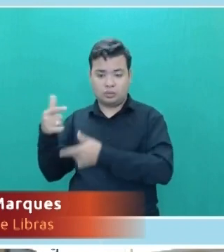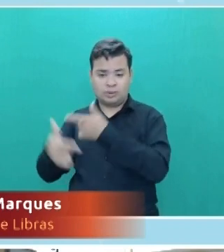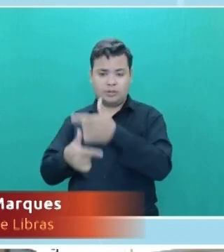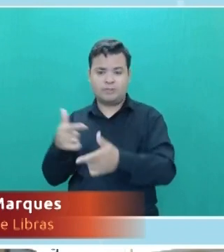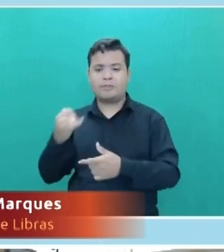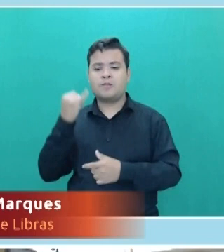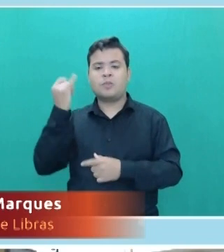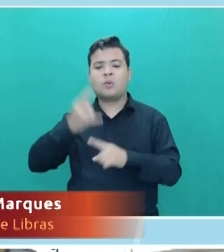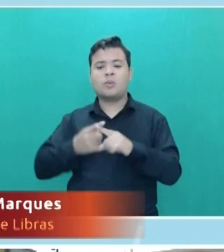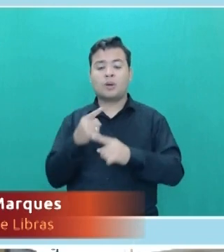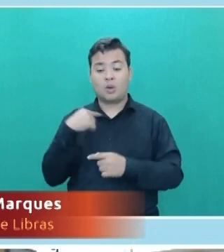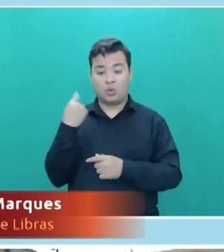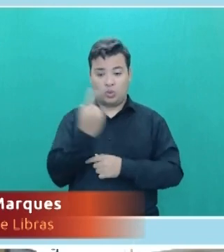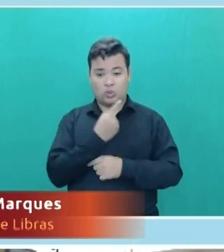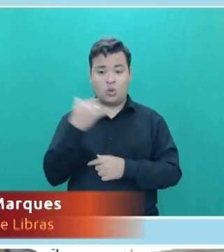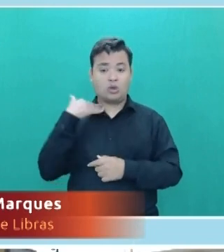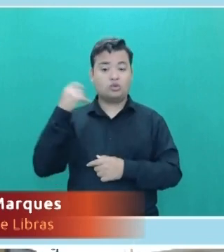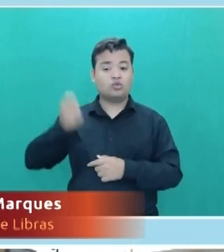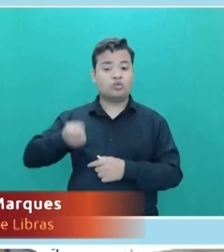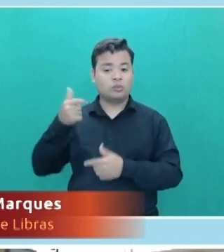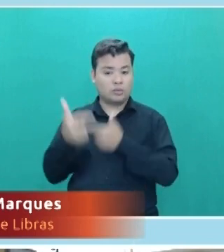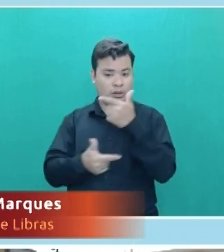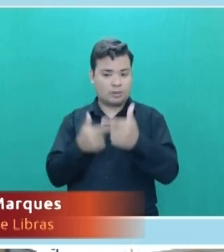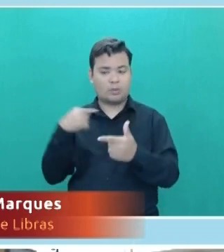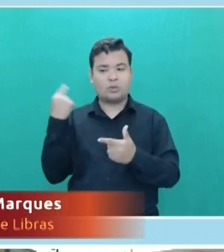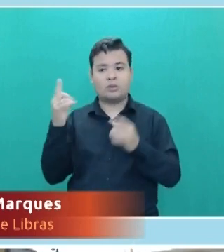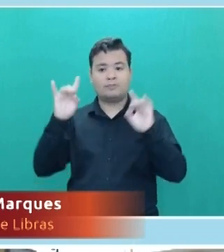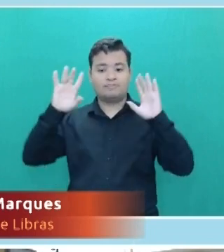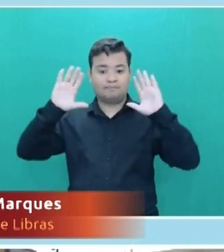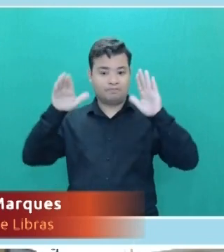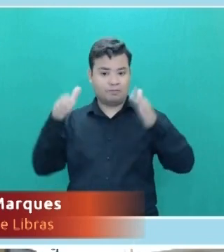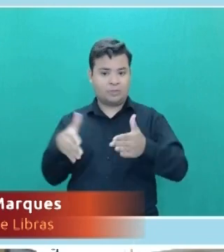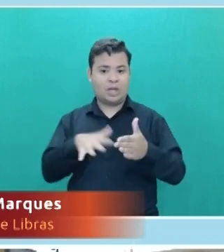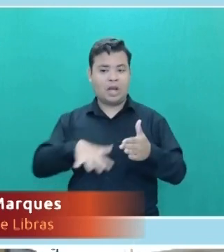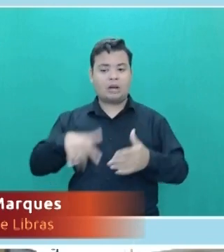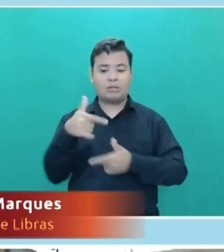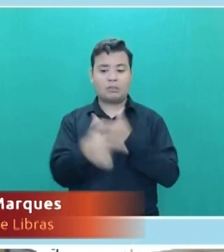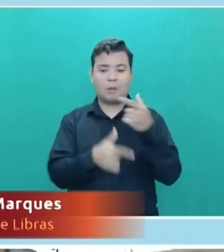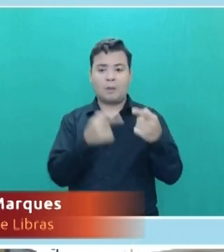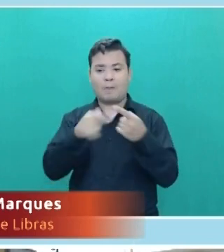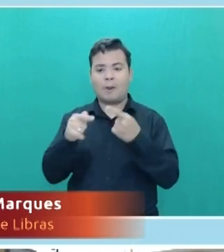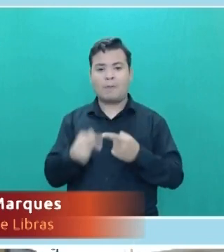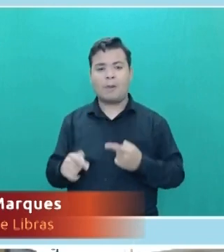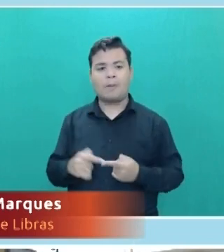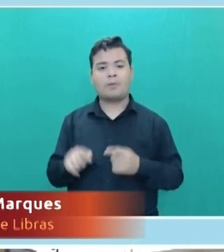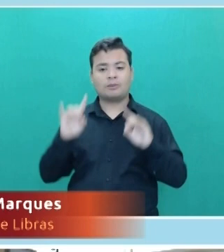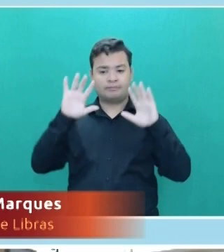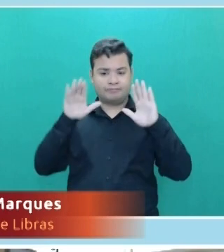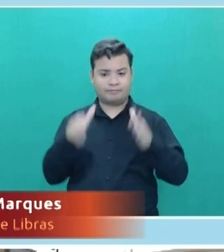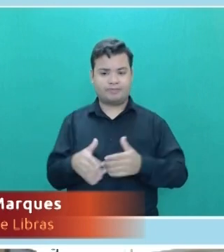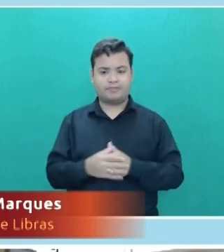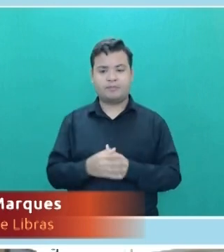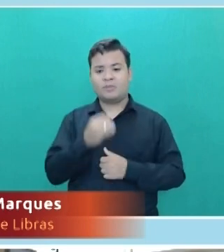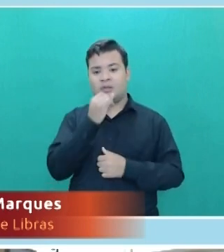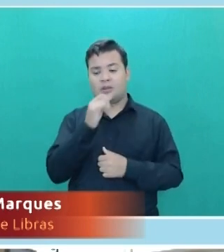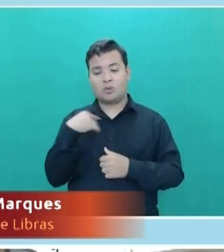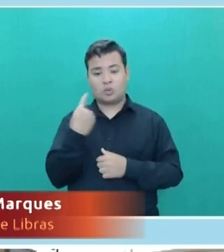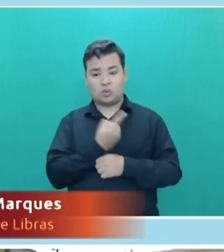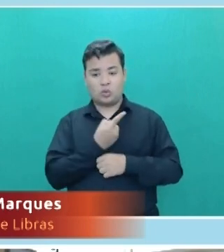trabalho, somos especialistas em conflitos trabalhistas. Quando a gente está doente, a gente procura um